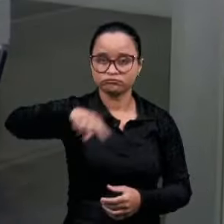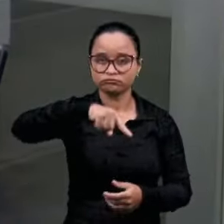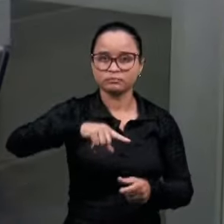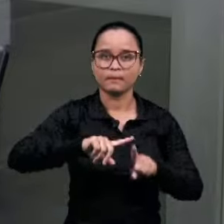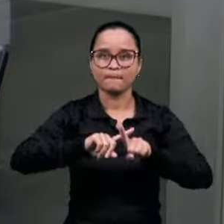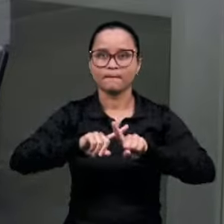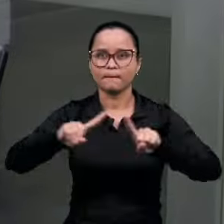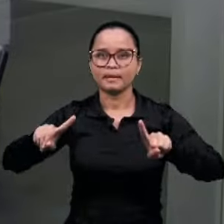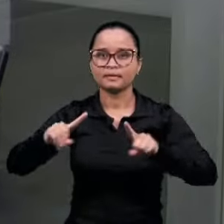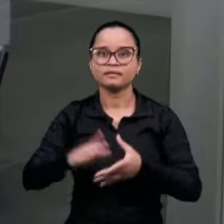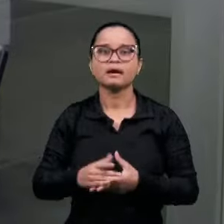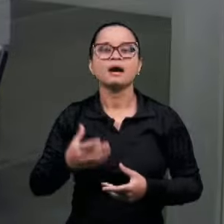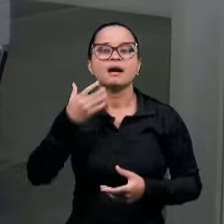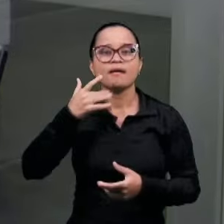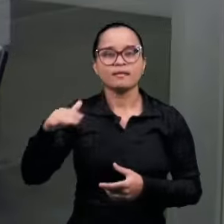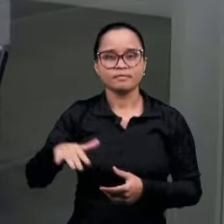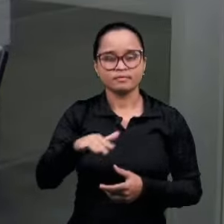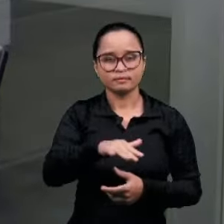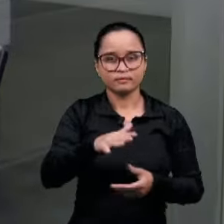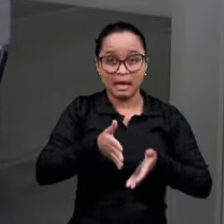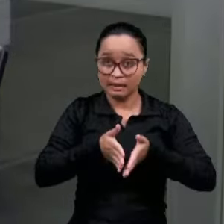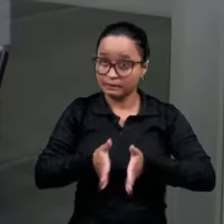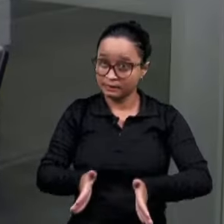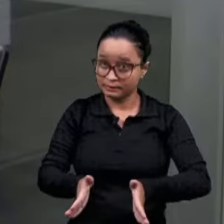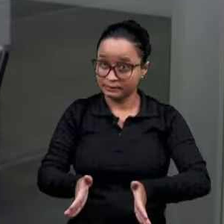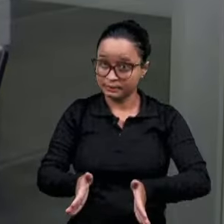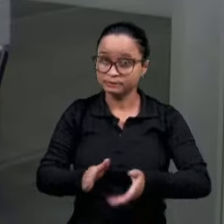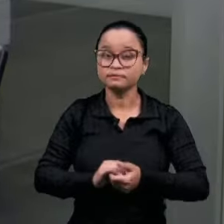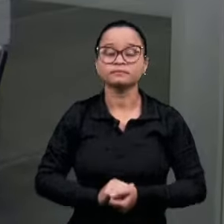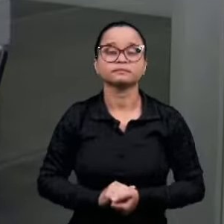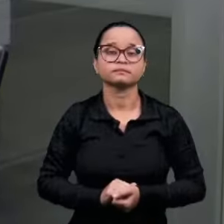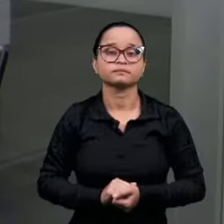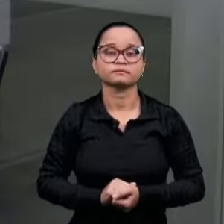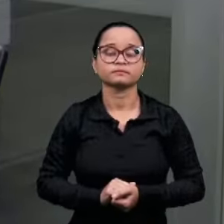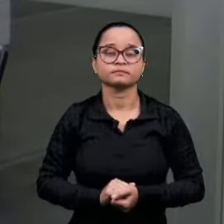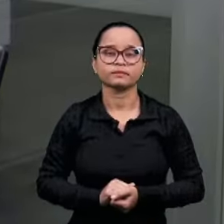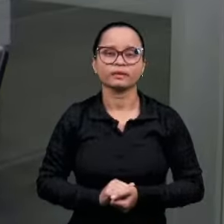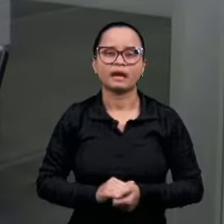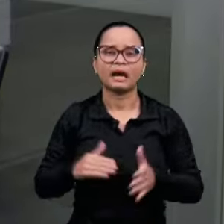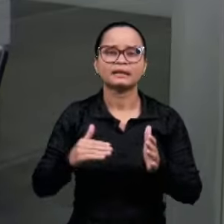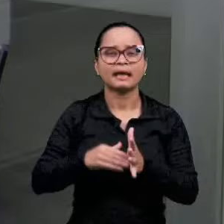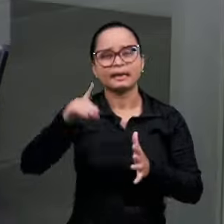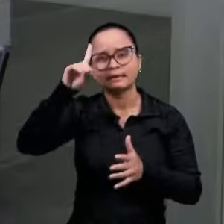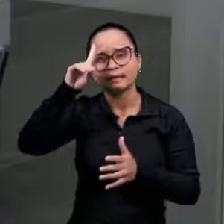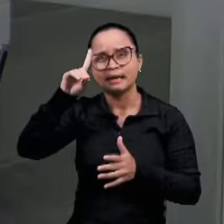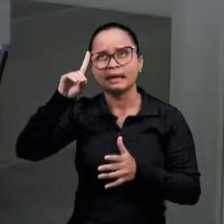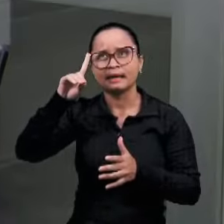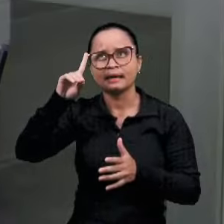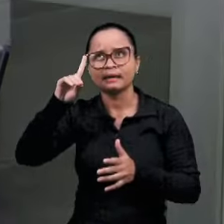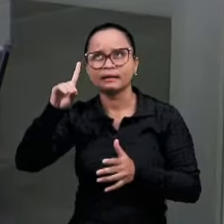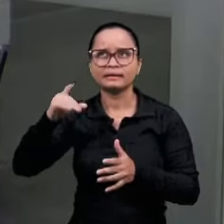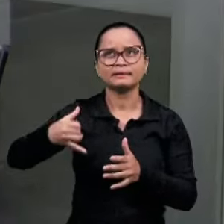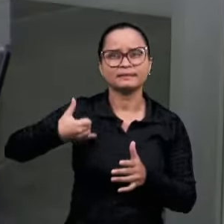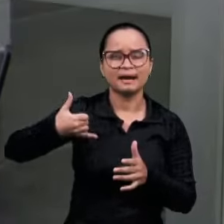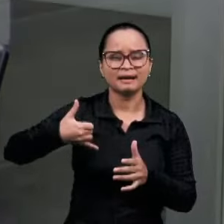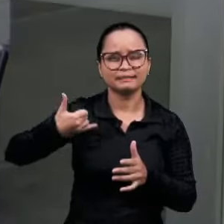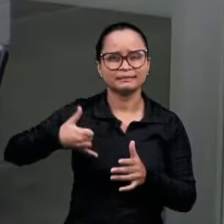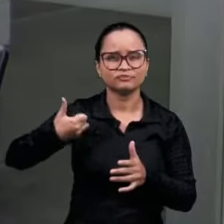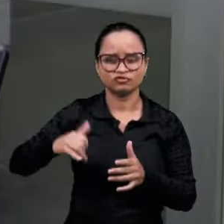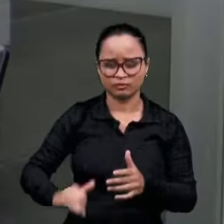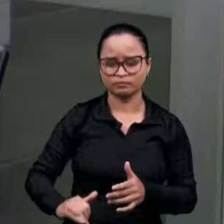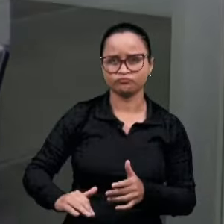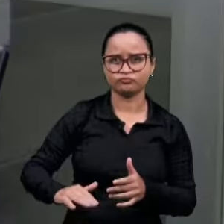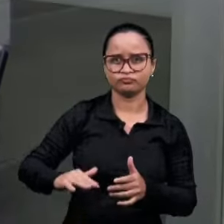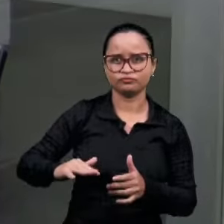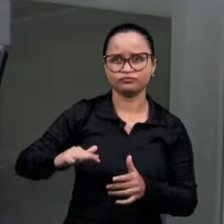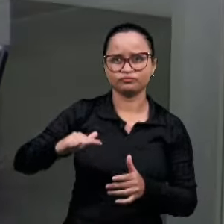a criança nasce e ela até a idade, né, de entendimento, ela tem